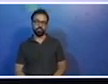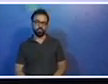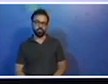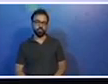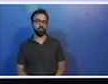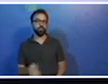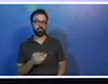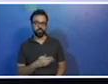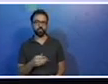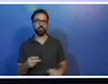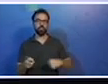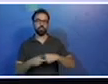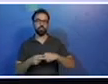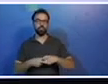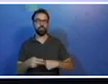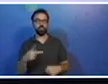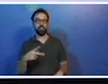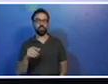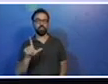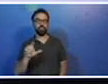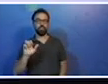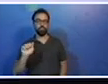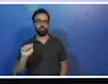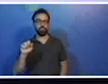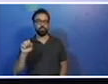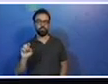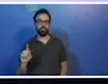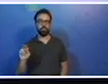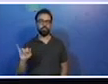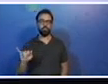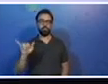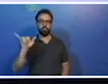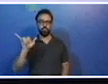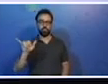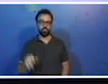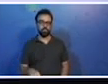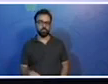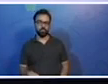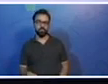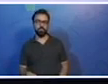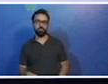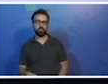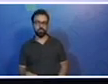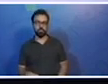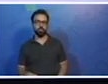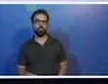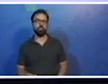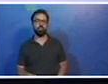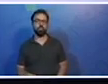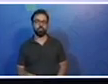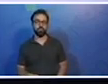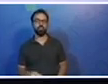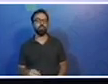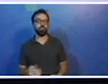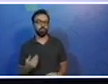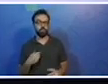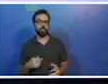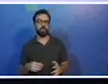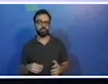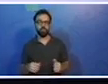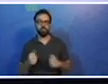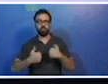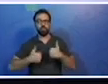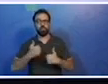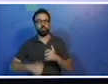que é o verbo? Play. Qual que é o verbo play? É o verbo brincar, jogar, se divertir, ok? I play football